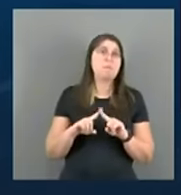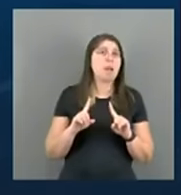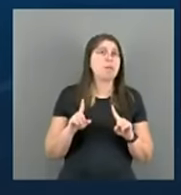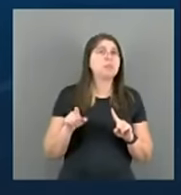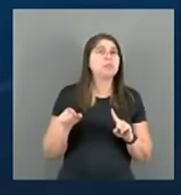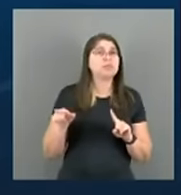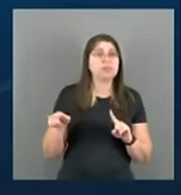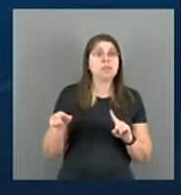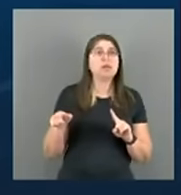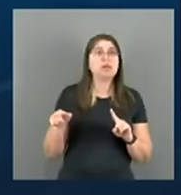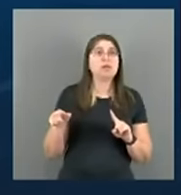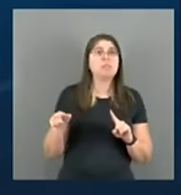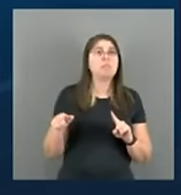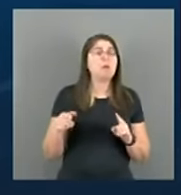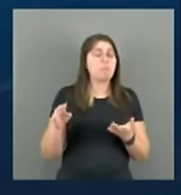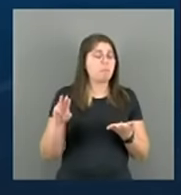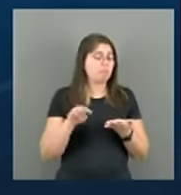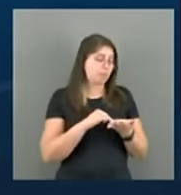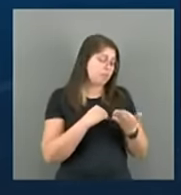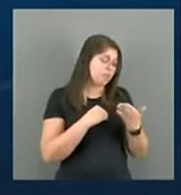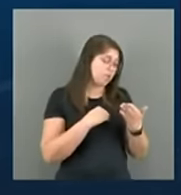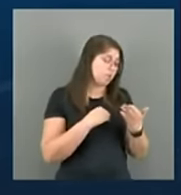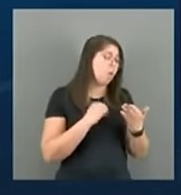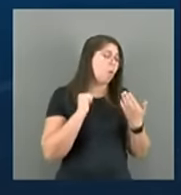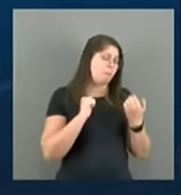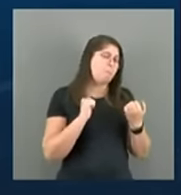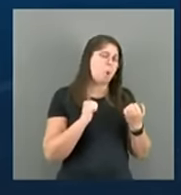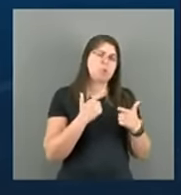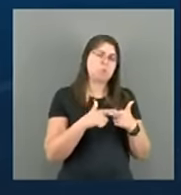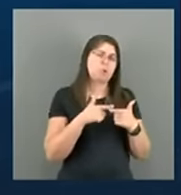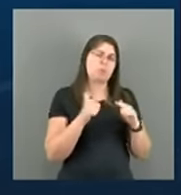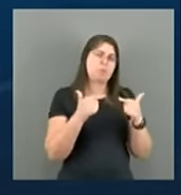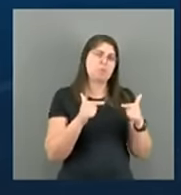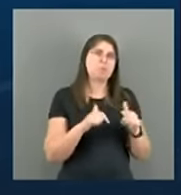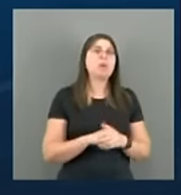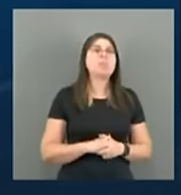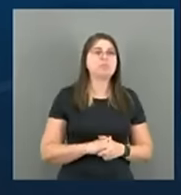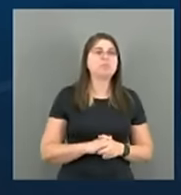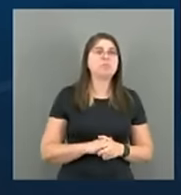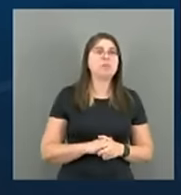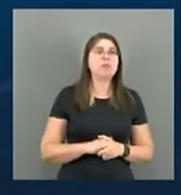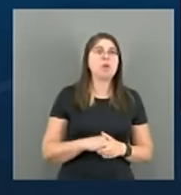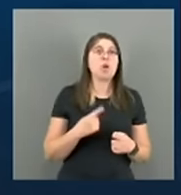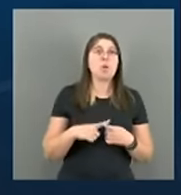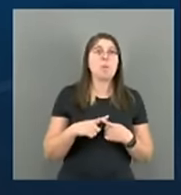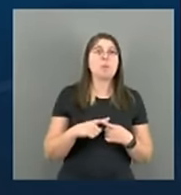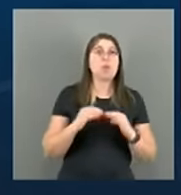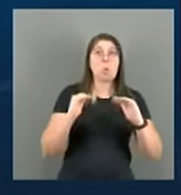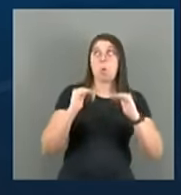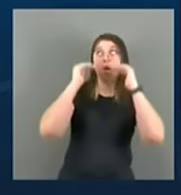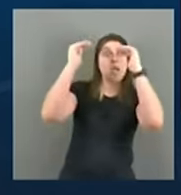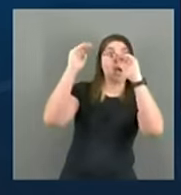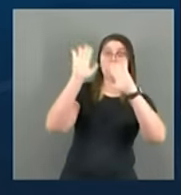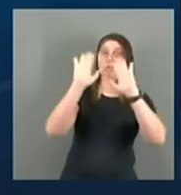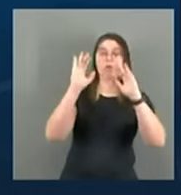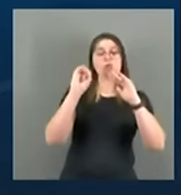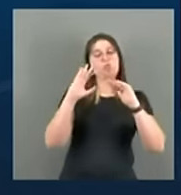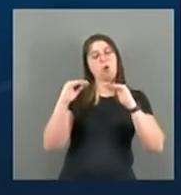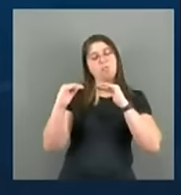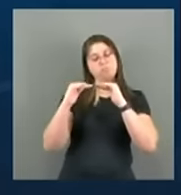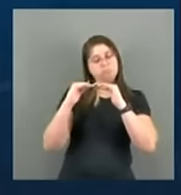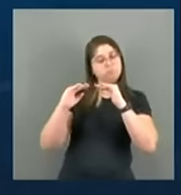eu posso te dizer aqui que ele me mandou uma mensagem e falou, não, pode falar que não tem problema nenhum, até porque você não vai entregar os grandão, você vai entregar aqueles que você